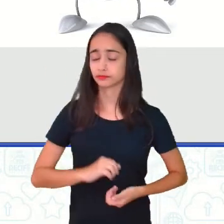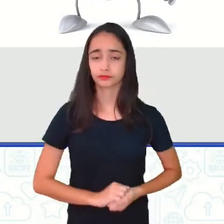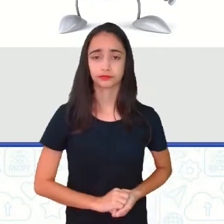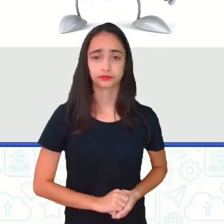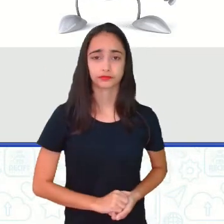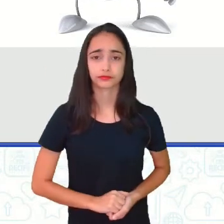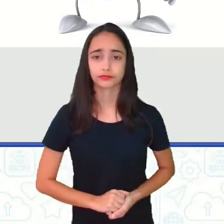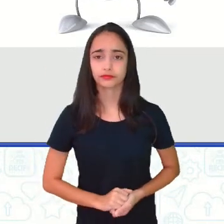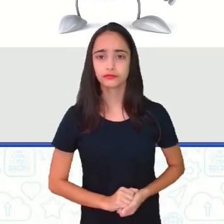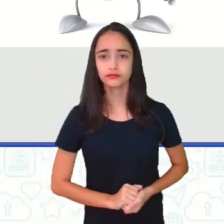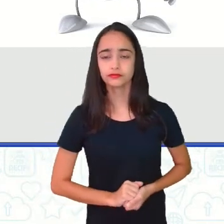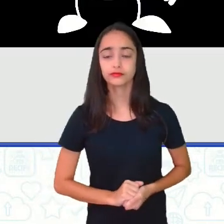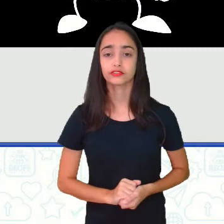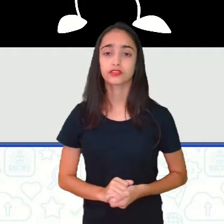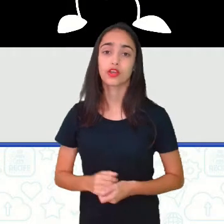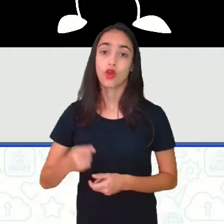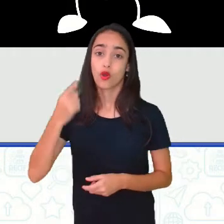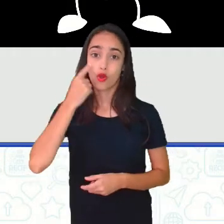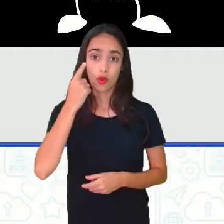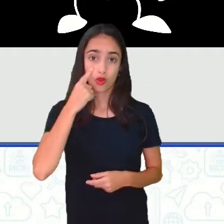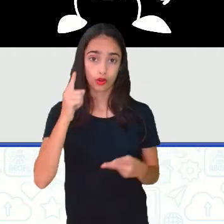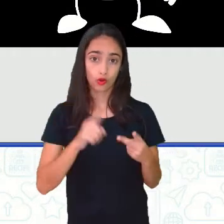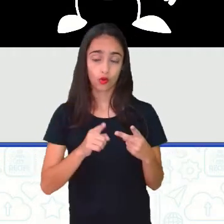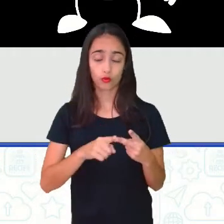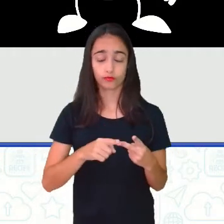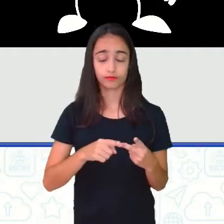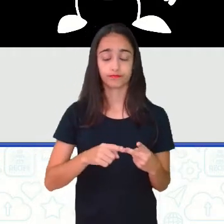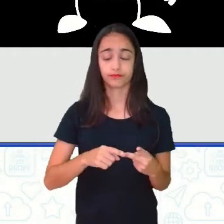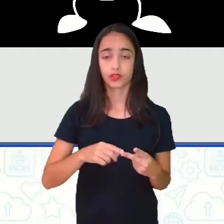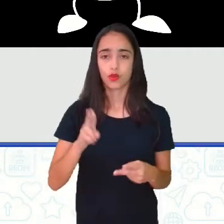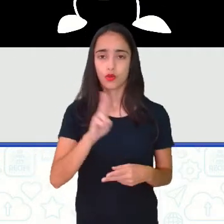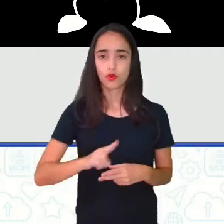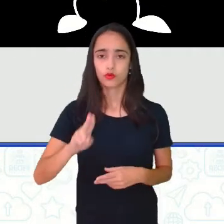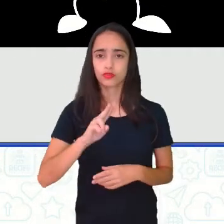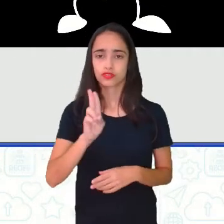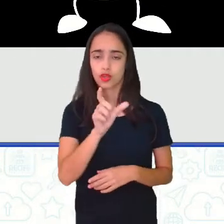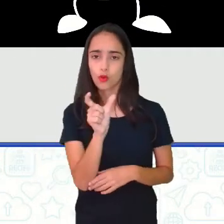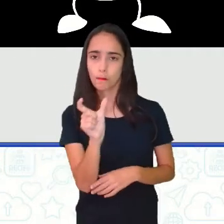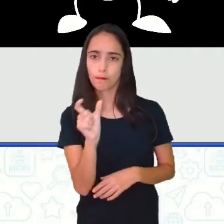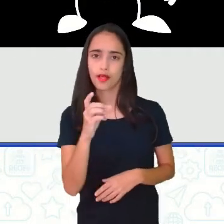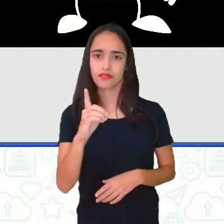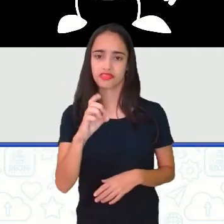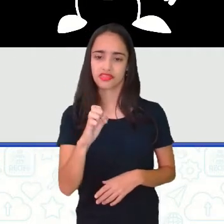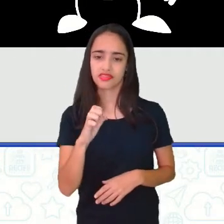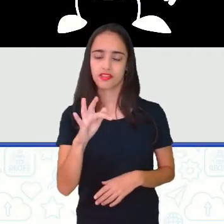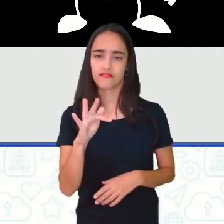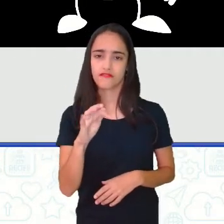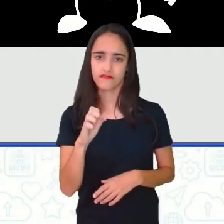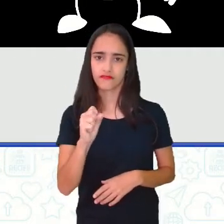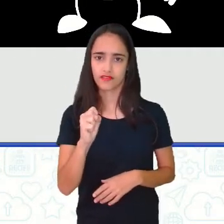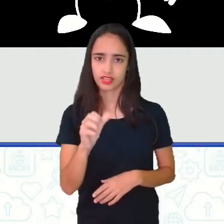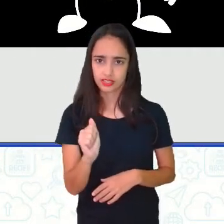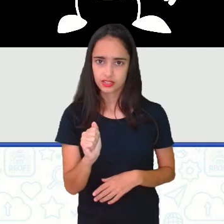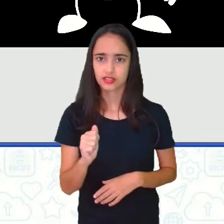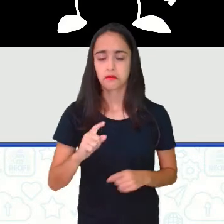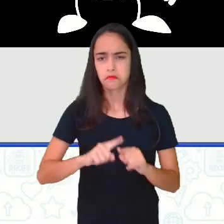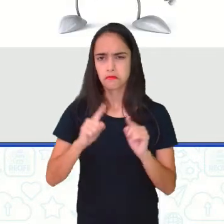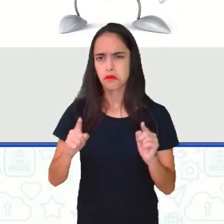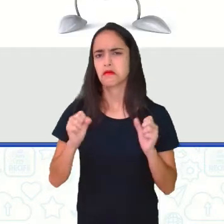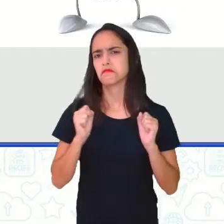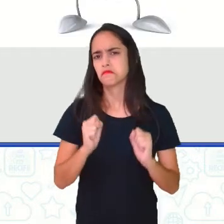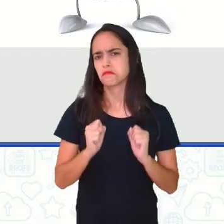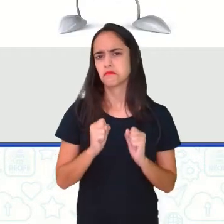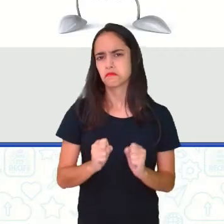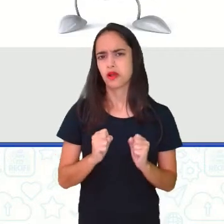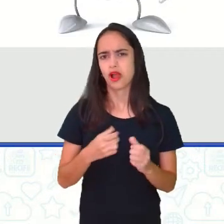isso engloba tanto a defesa do goleiro quanto de qualquer jogador do time que está sendo ameaçado de